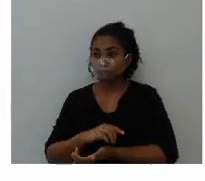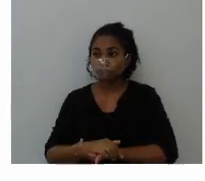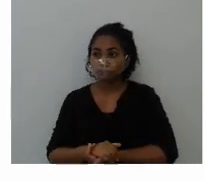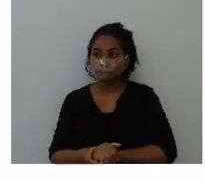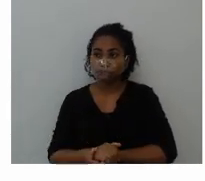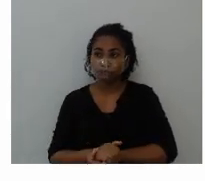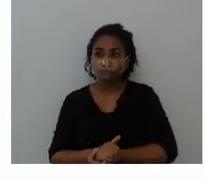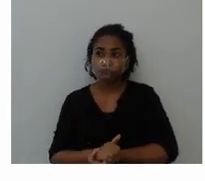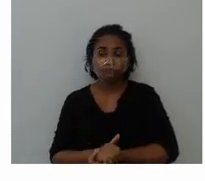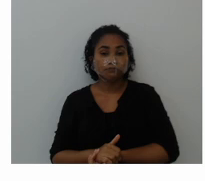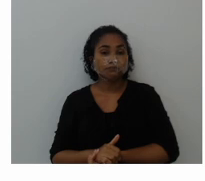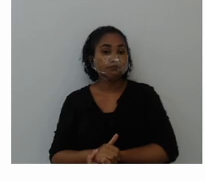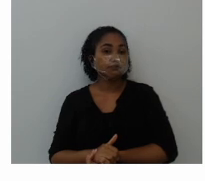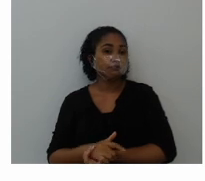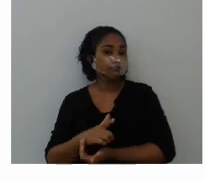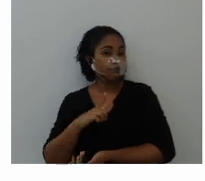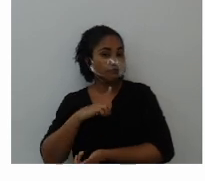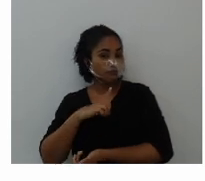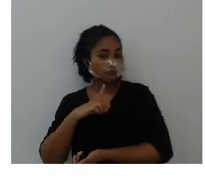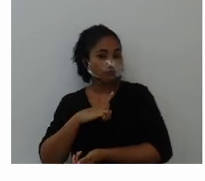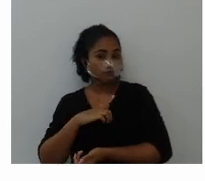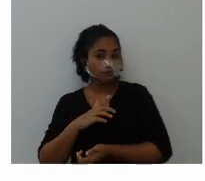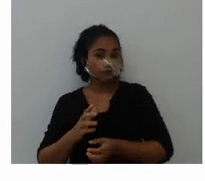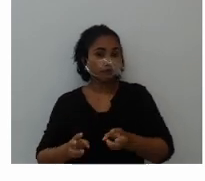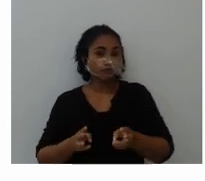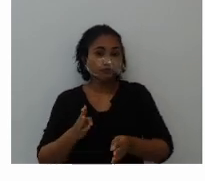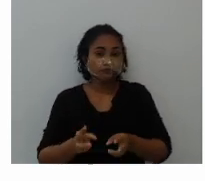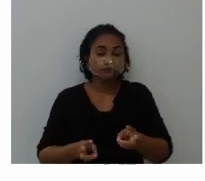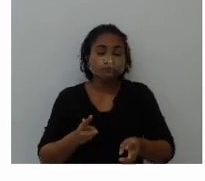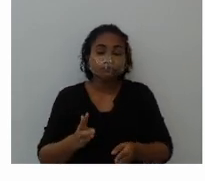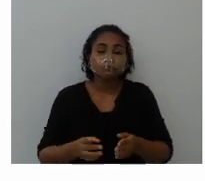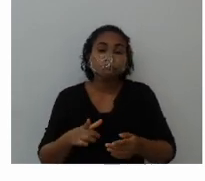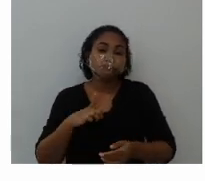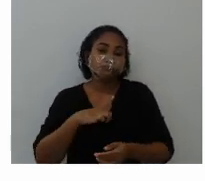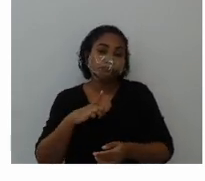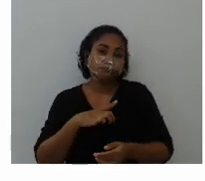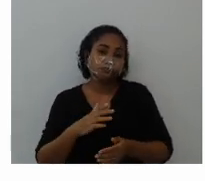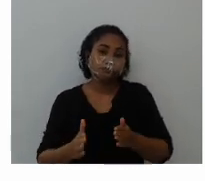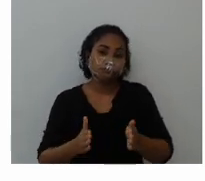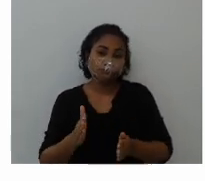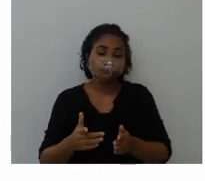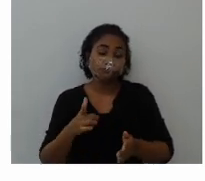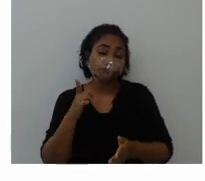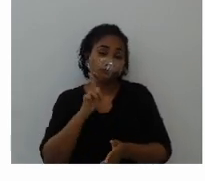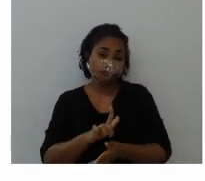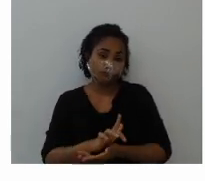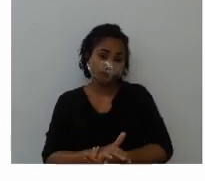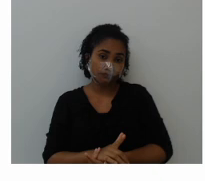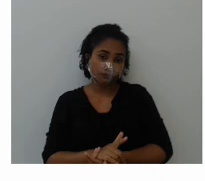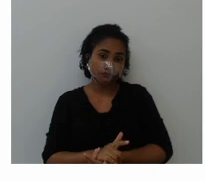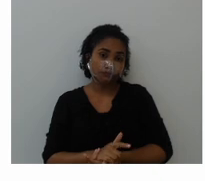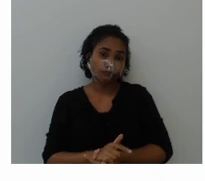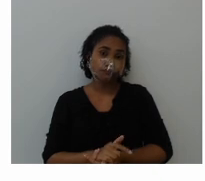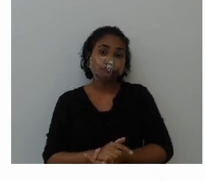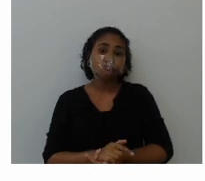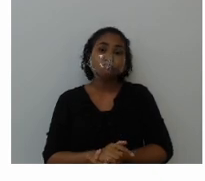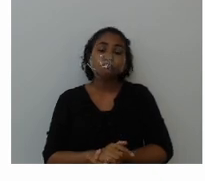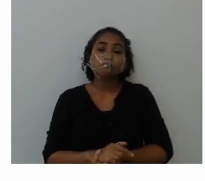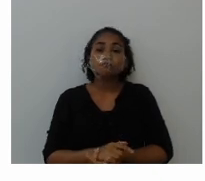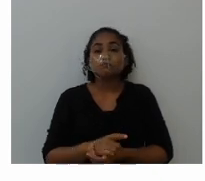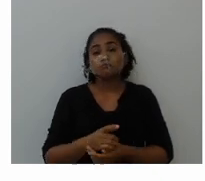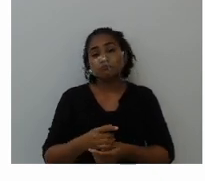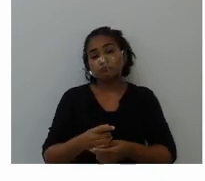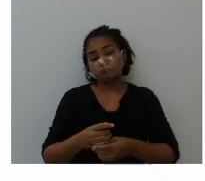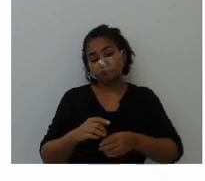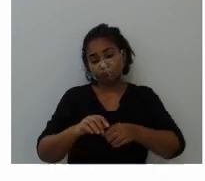um caminhão e esse caminhão ele está parado para receber um caixote que está